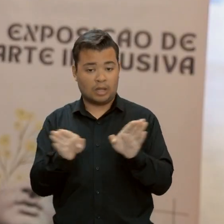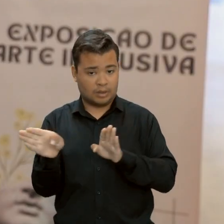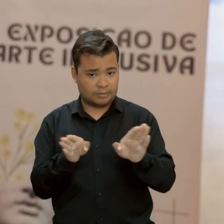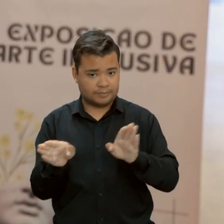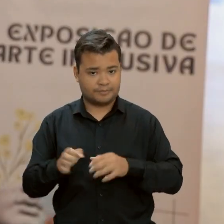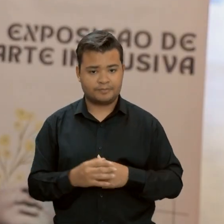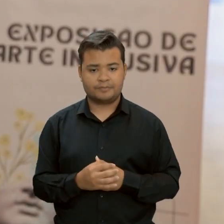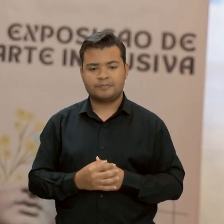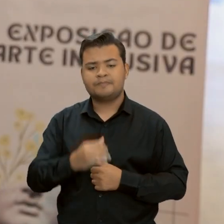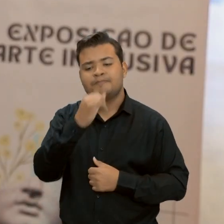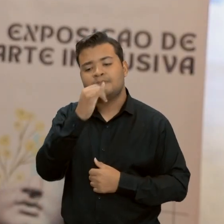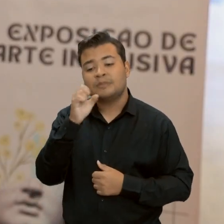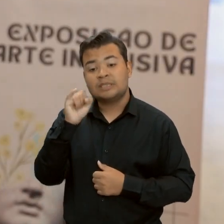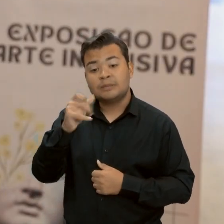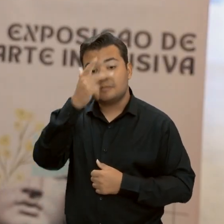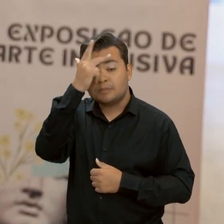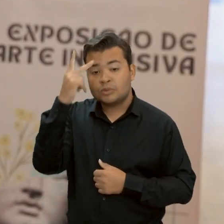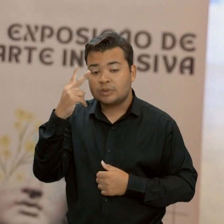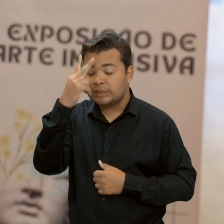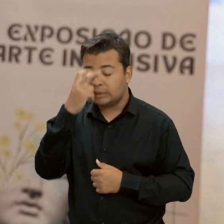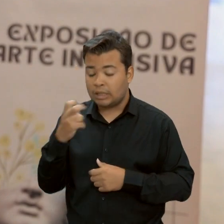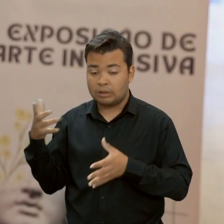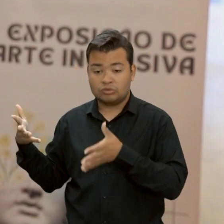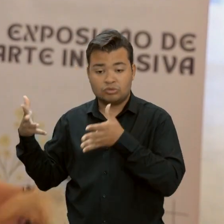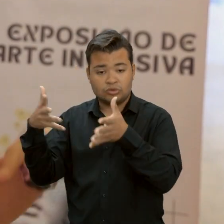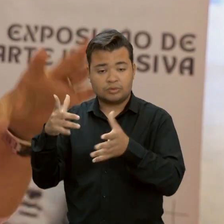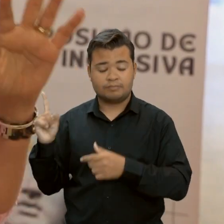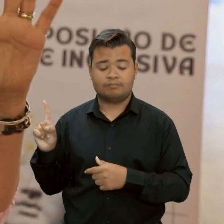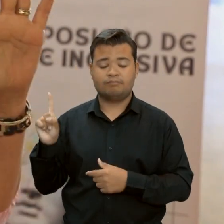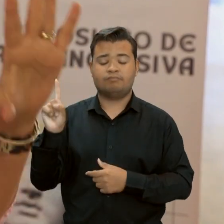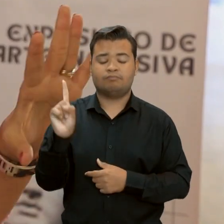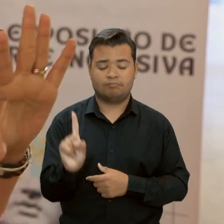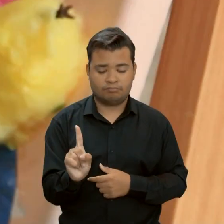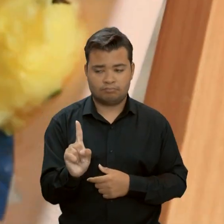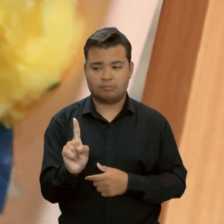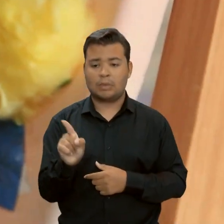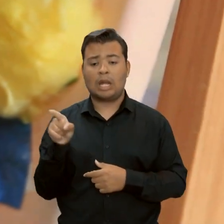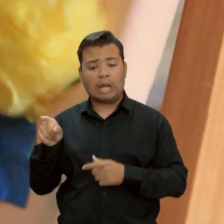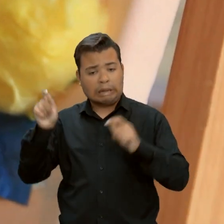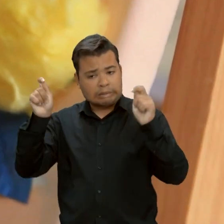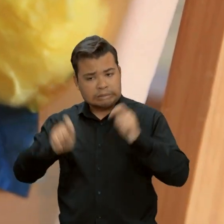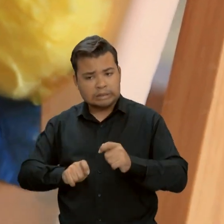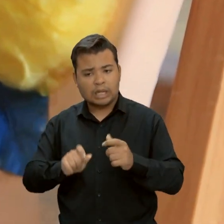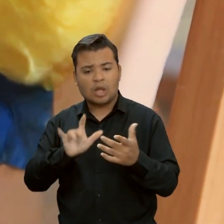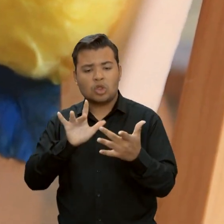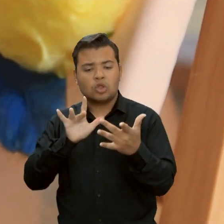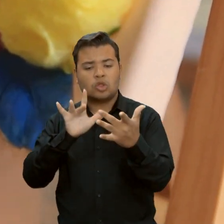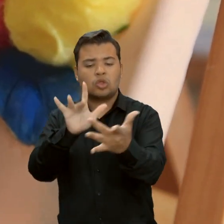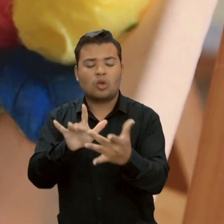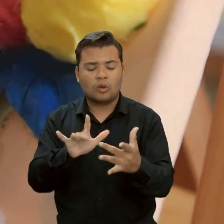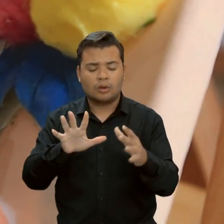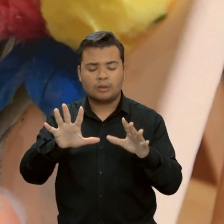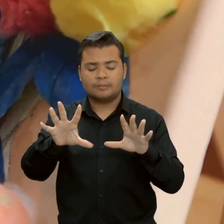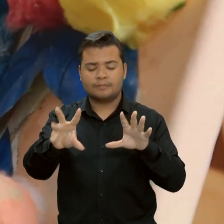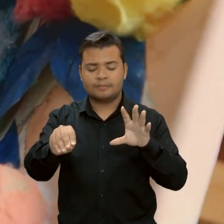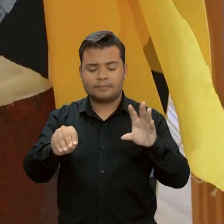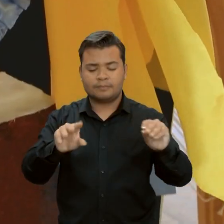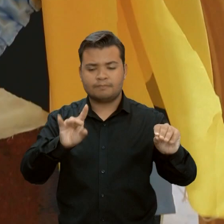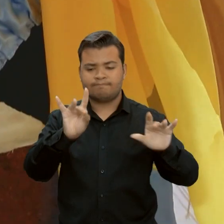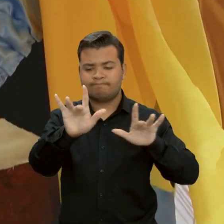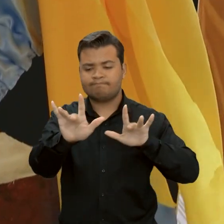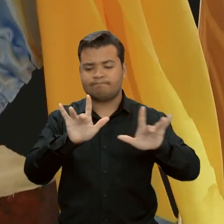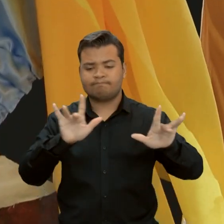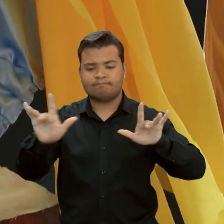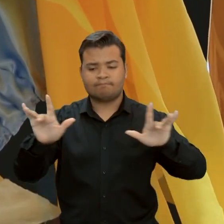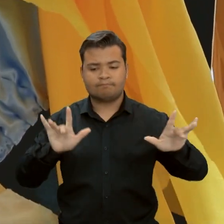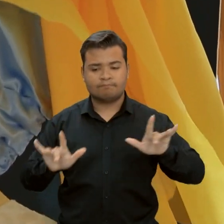por exemplo, cega, chegar aqui, ela vai conseguir tanto tocar a obra, sentir a obra, ter a experiência áptica